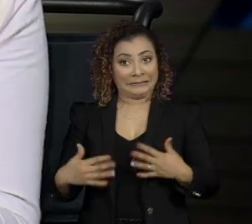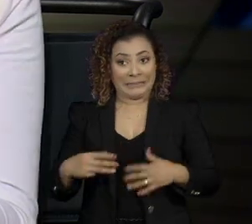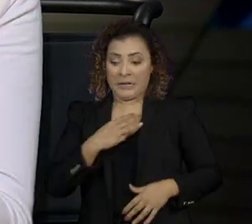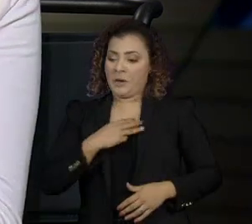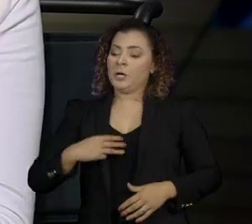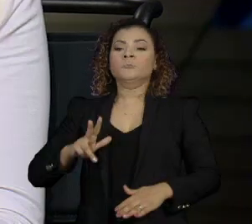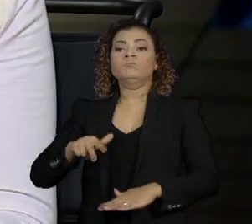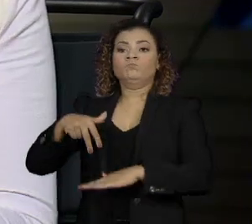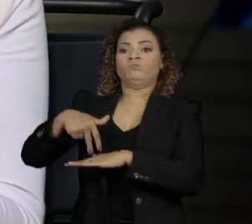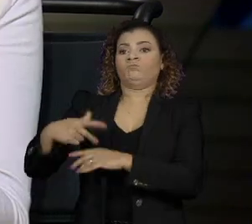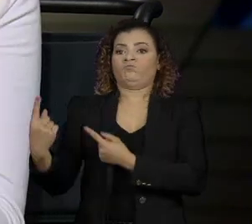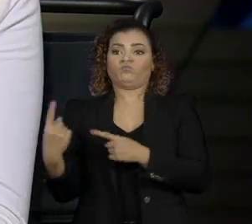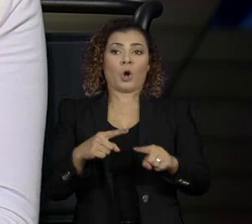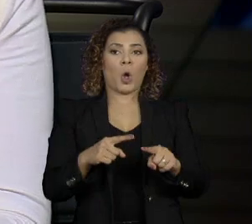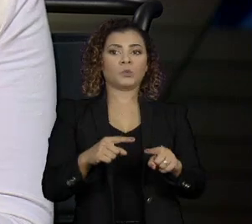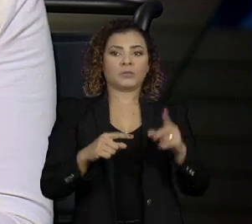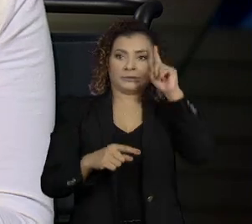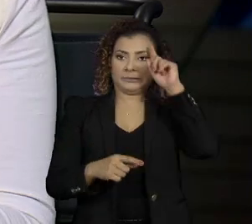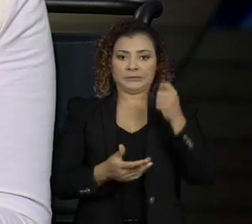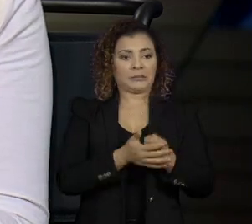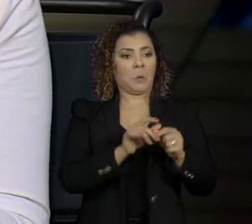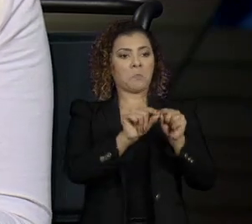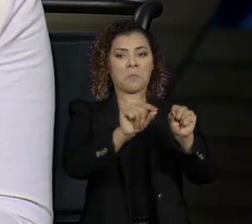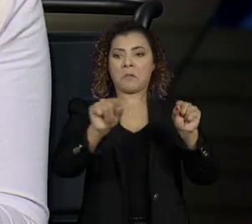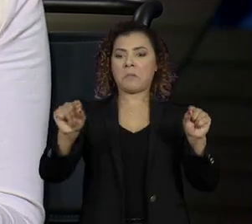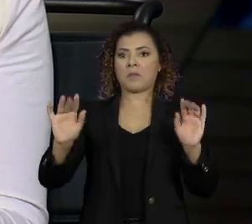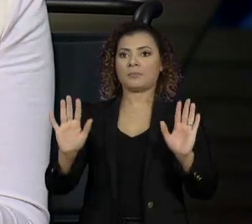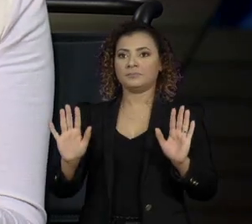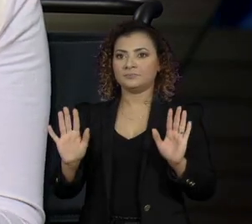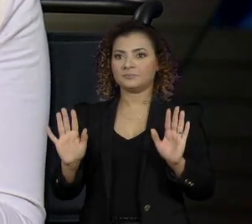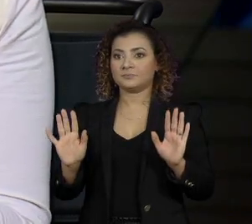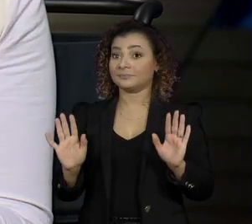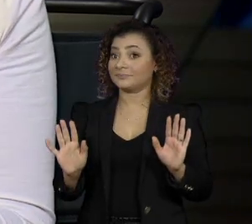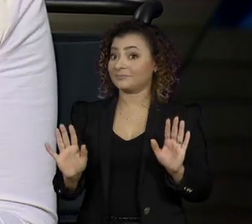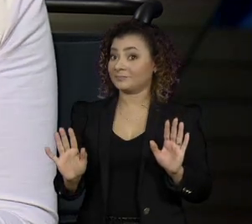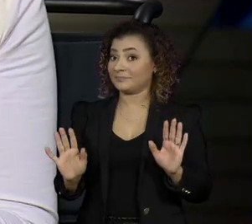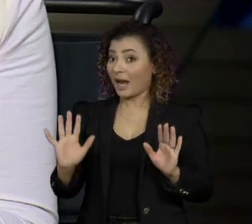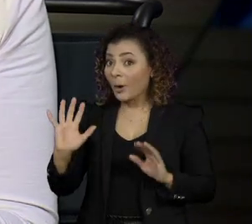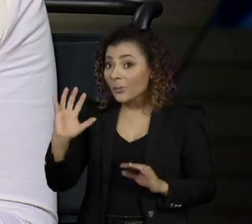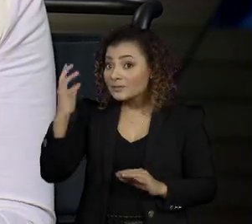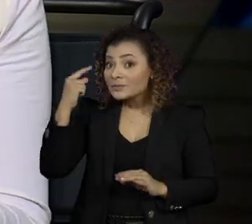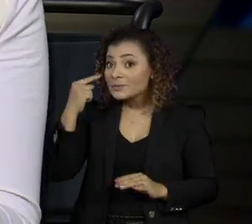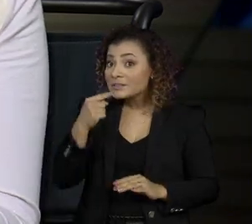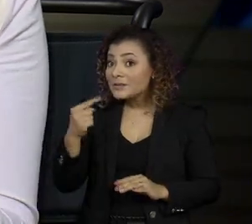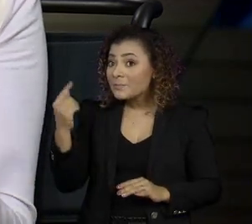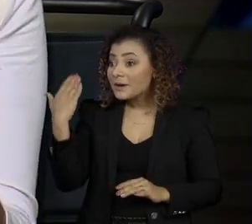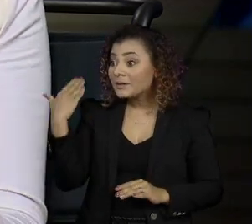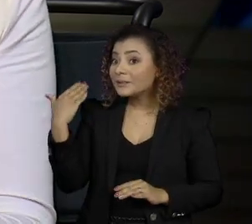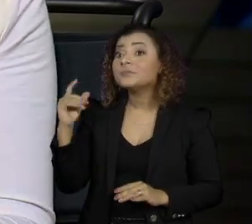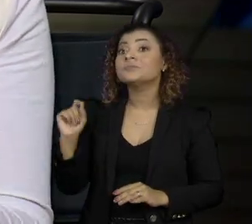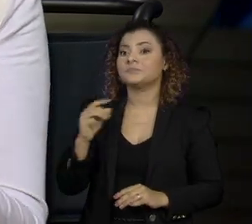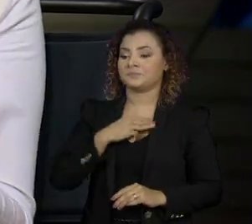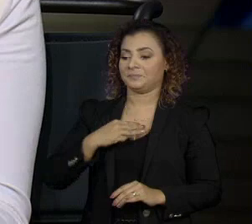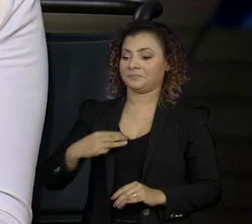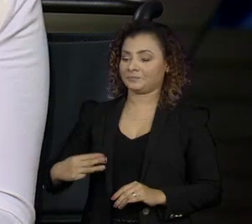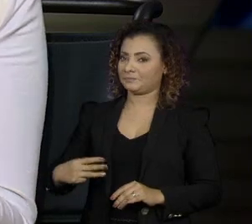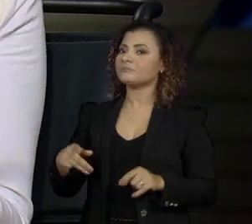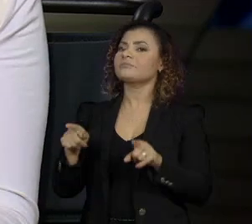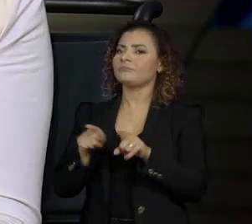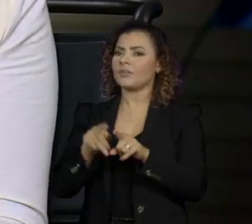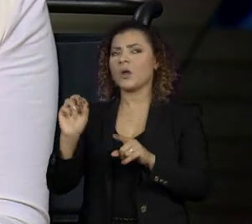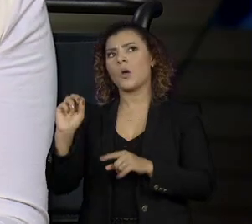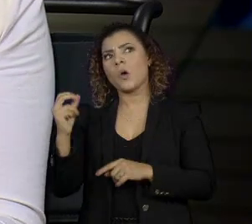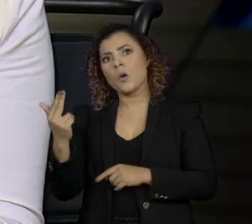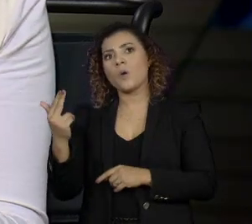se colocando contra determinadas decisões, como, por exemplo, o que aconteceu também essa semana de ministros ou